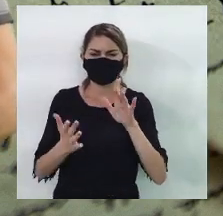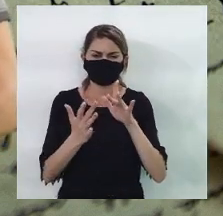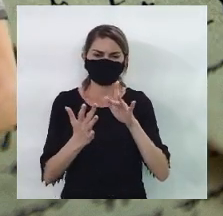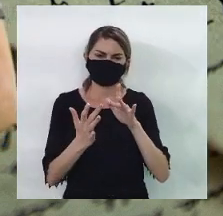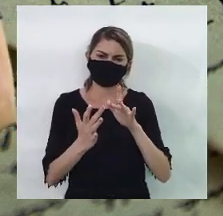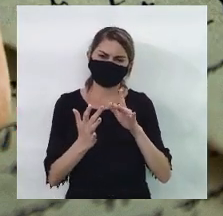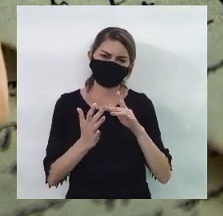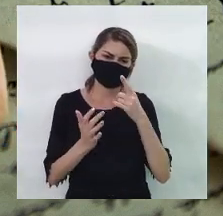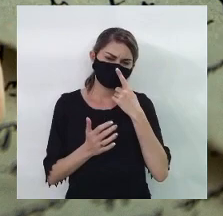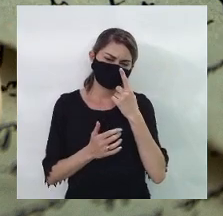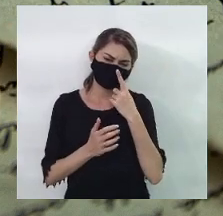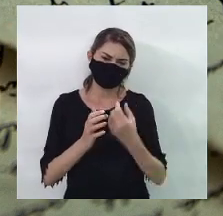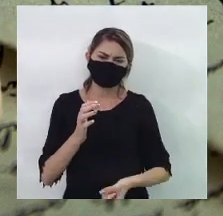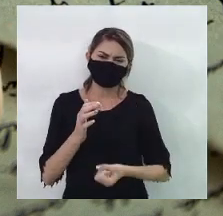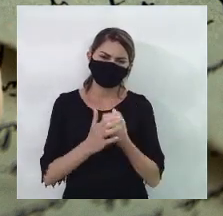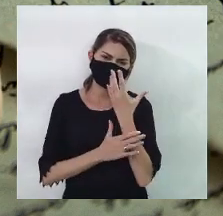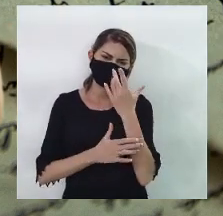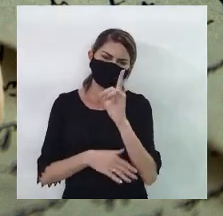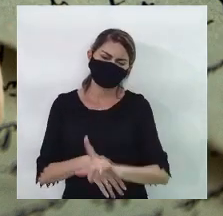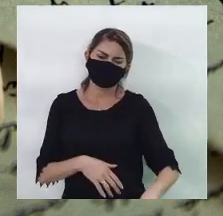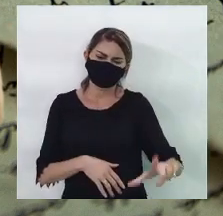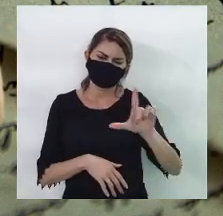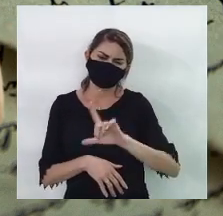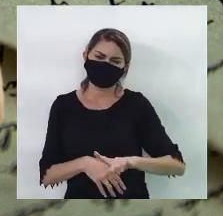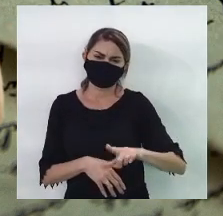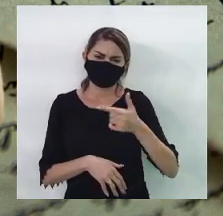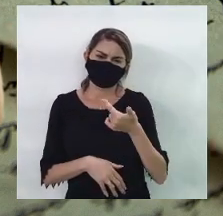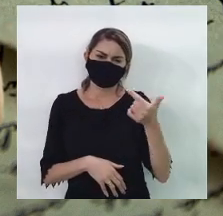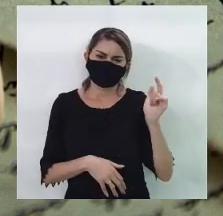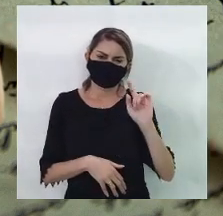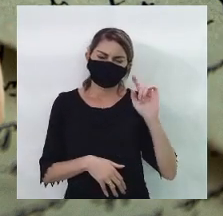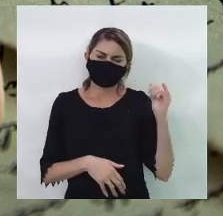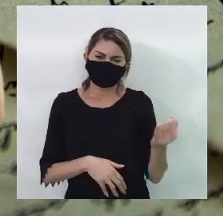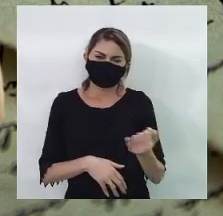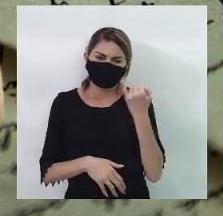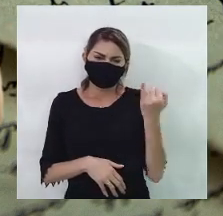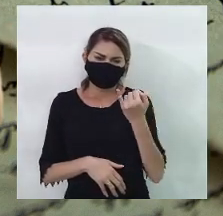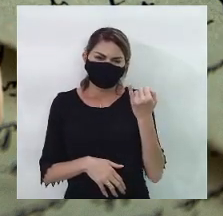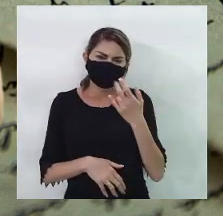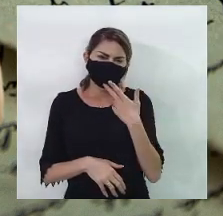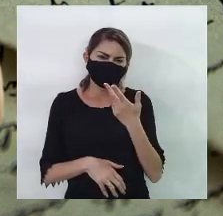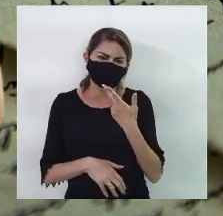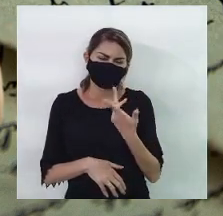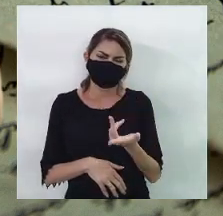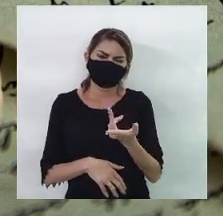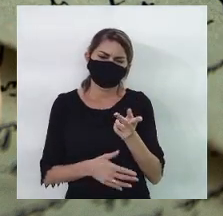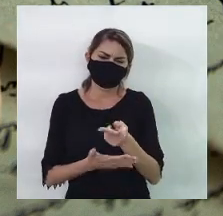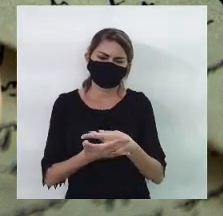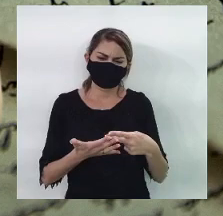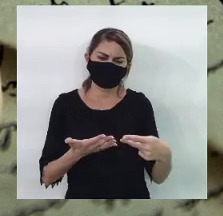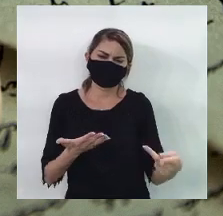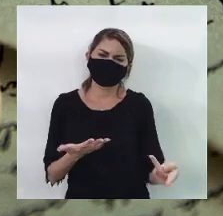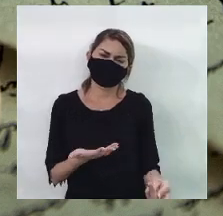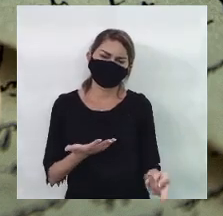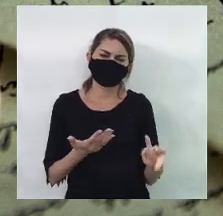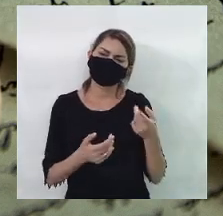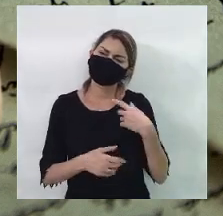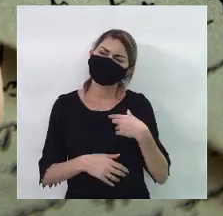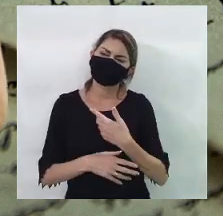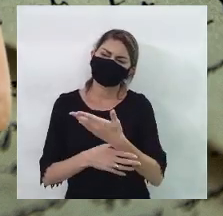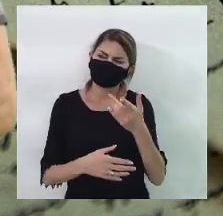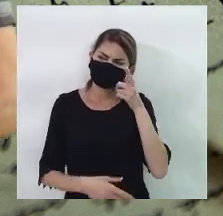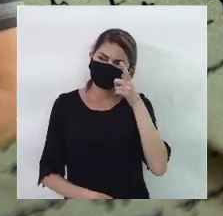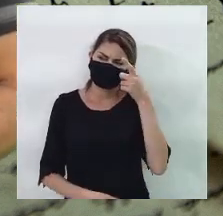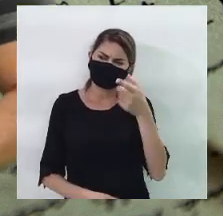intimidade com a criação literária. E outro ponto importante que diz que é o seguinte, extremamente poético, interessante que muitas vezes